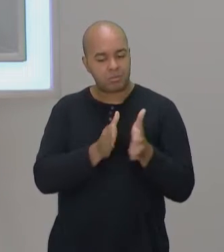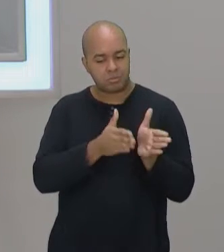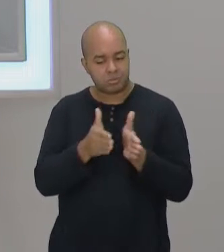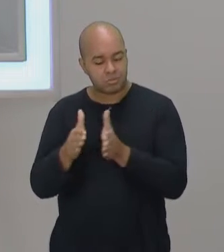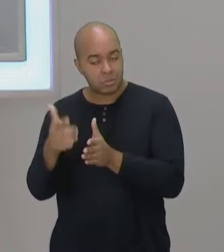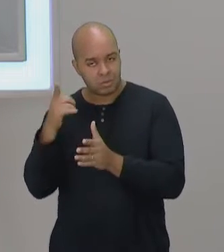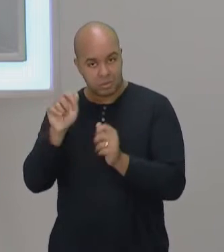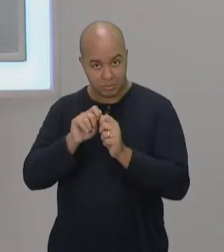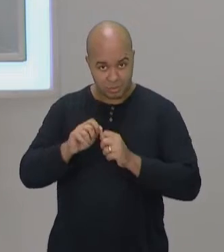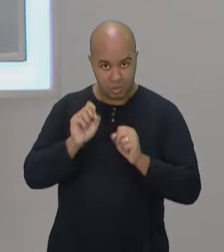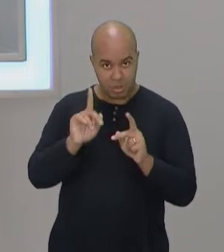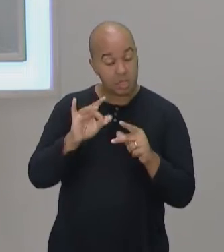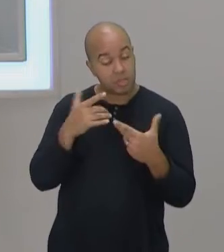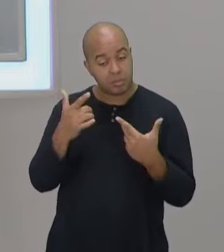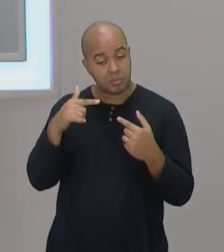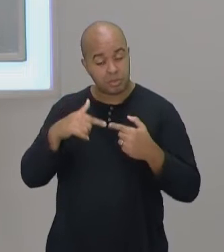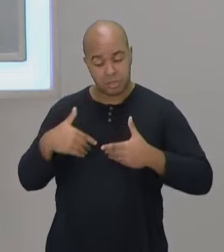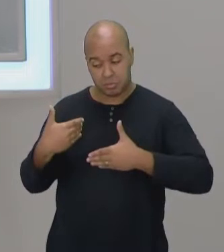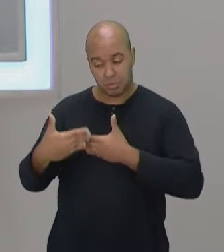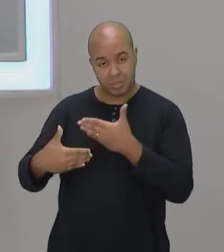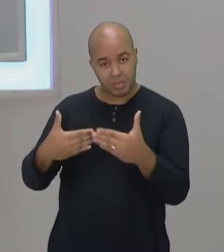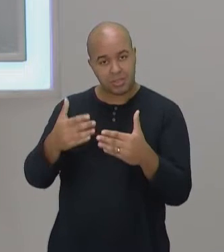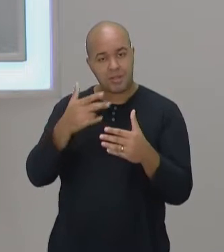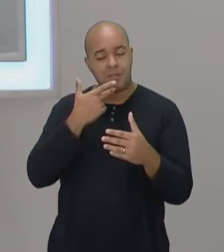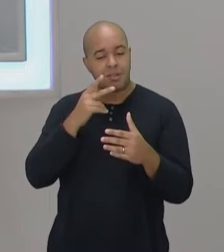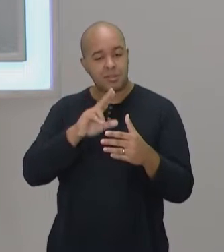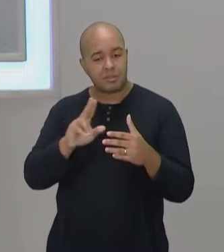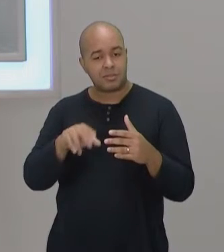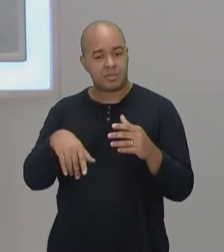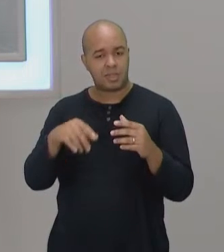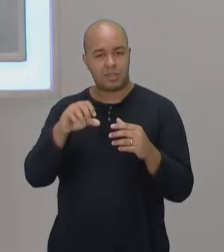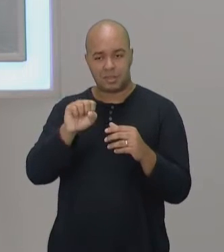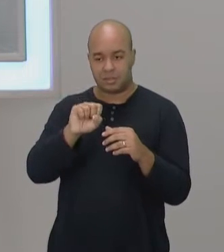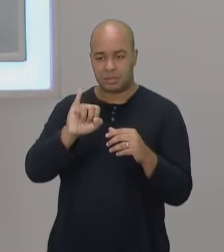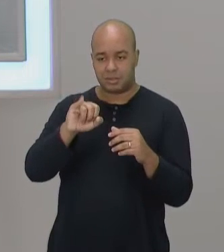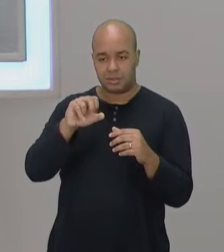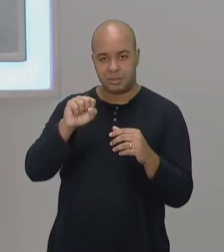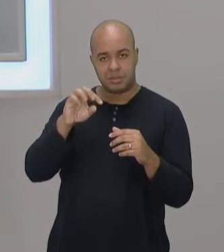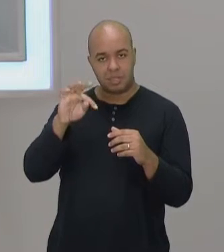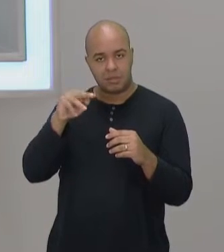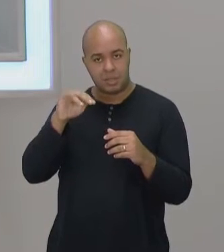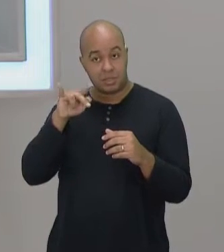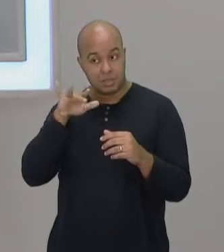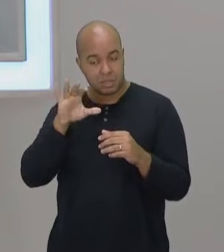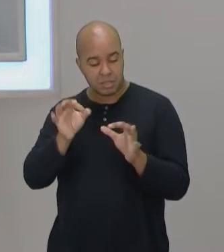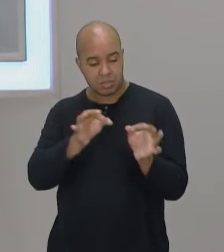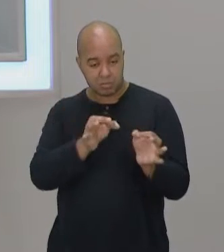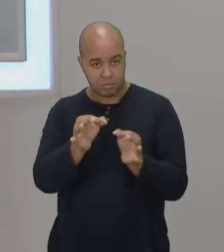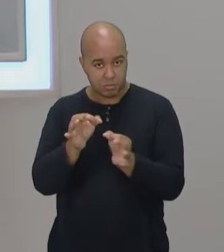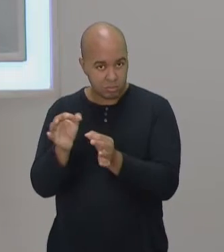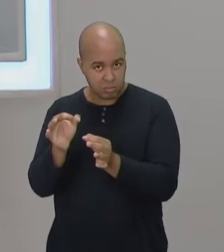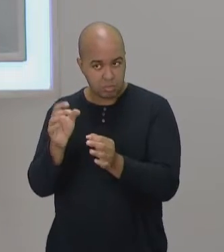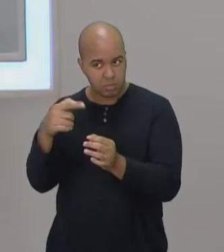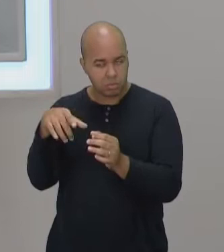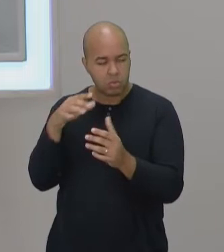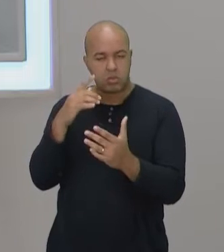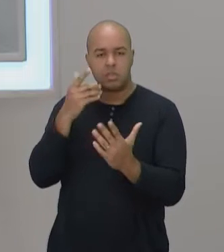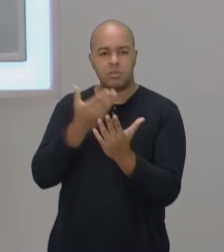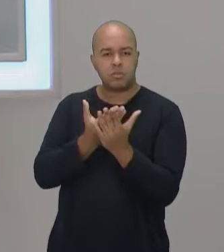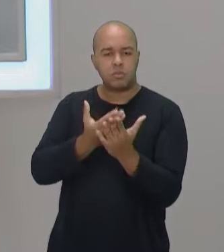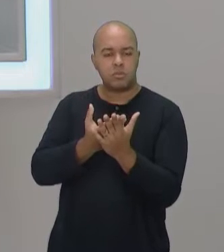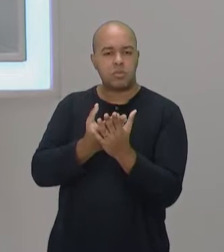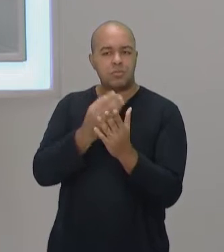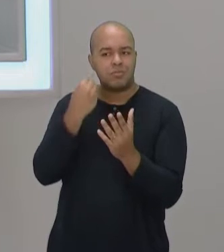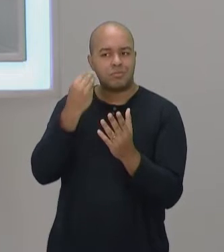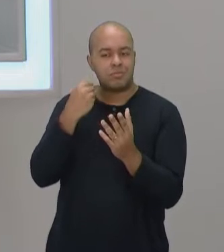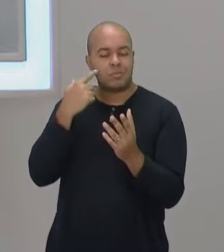seja realizada. E a esse processo nós chamamos de sistematização, onde nós vamos sistematizar o nosso conhecimento na